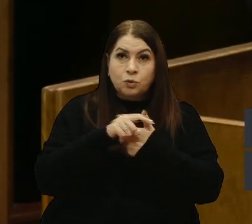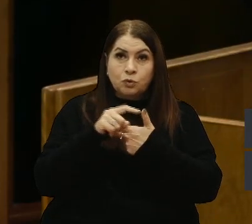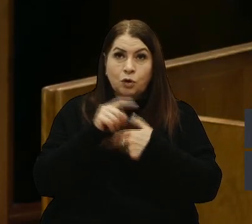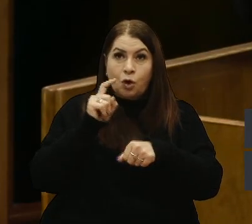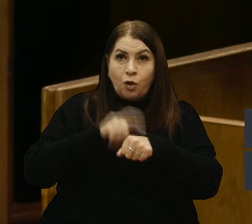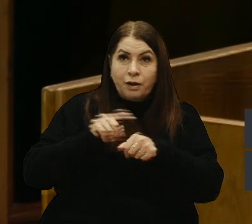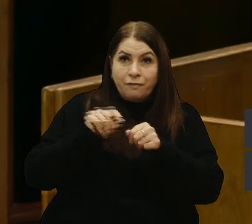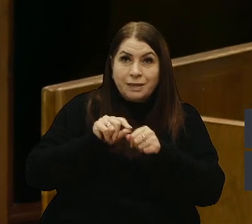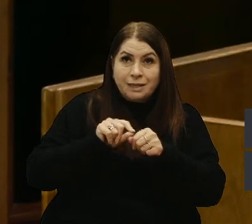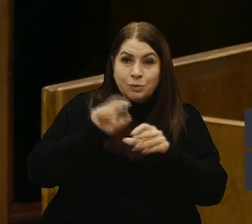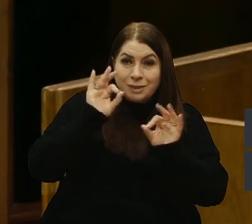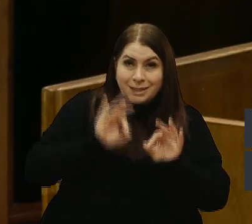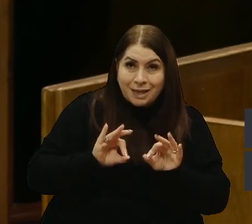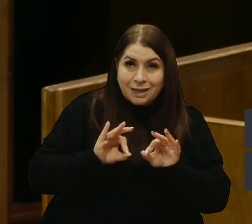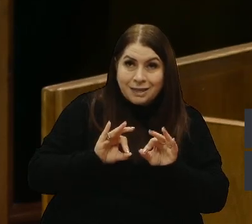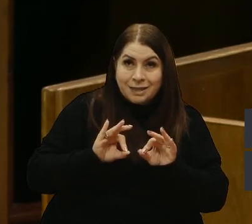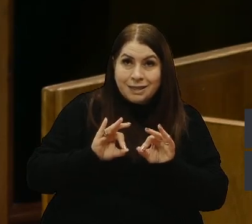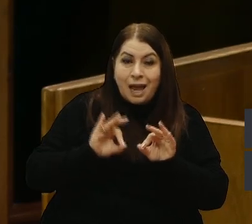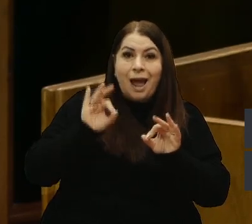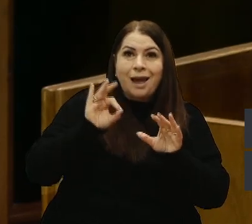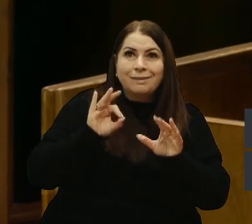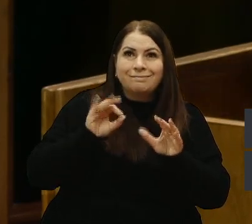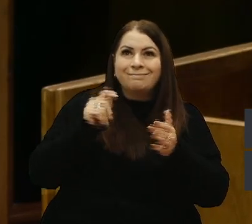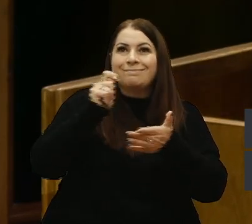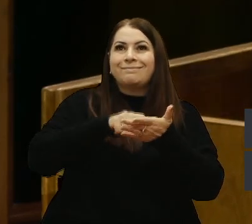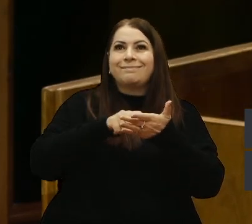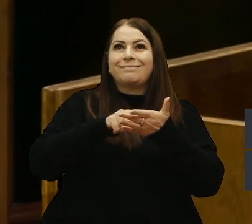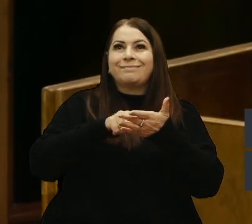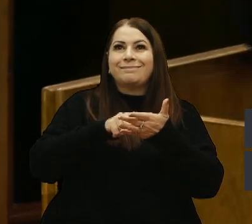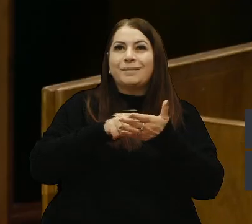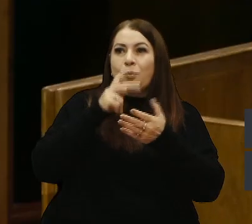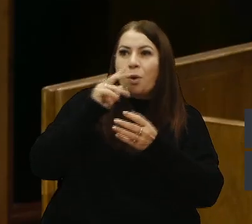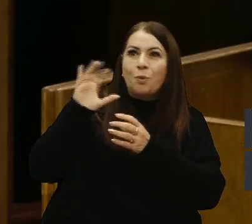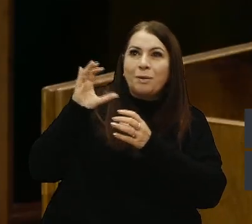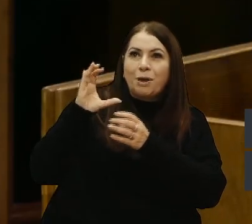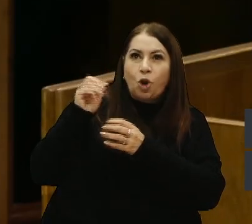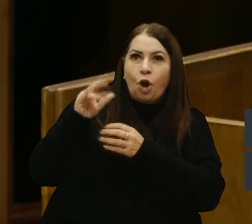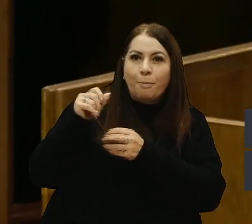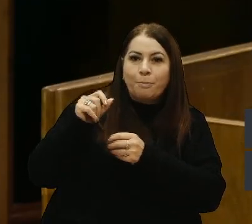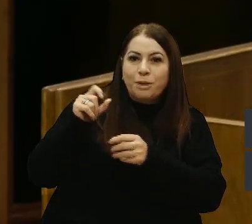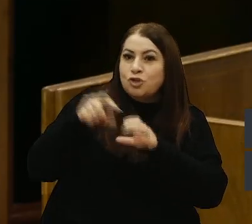de fazer o certo, na hora de chutar pro gol, clima de Copa, ele chuta para